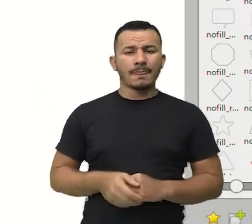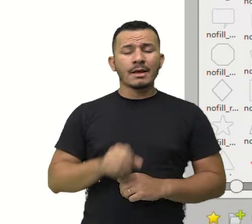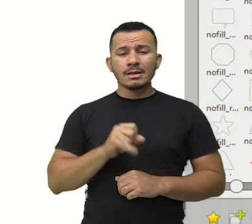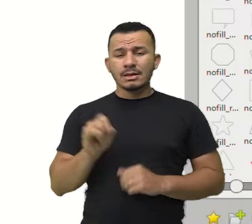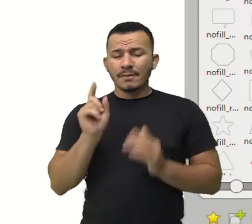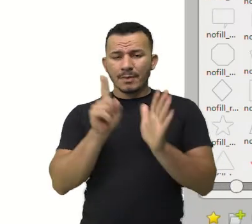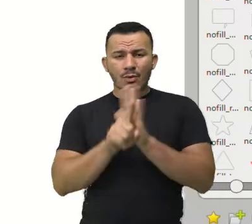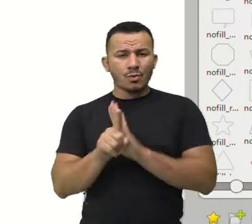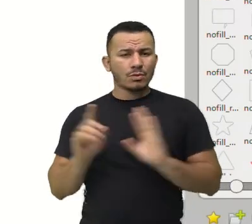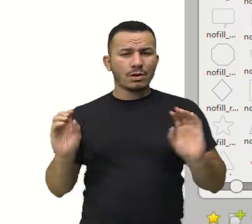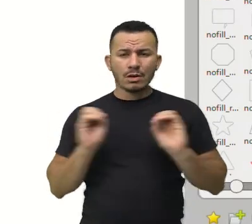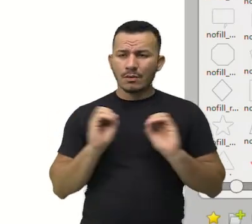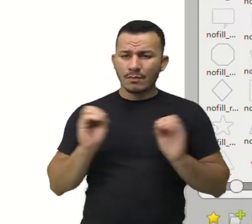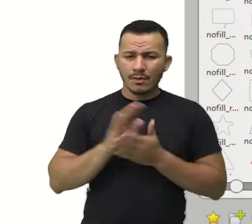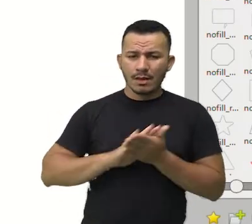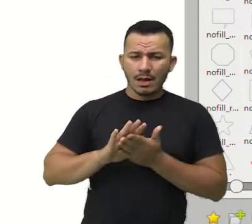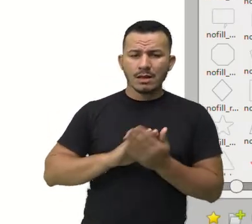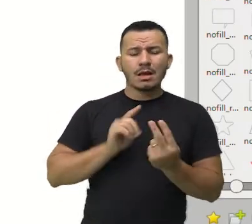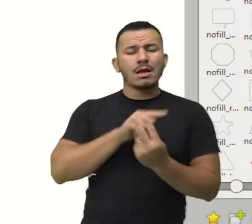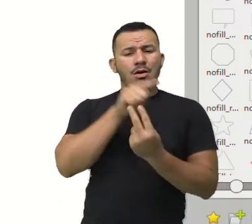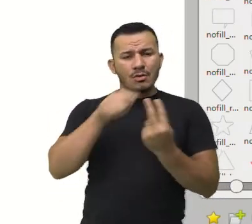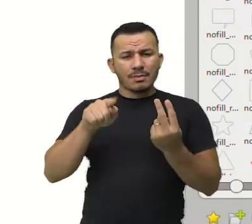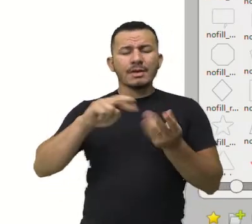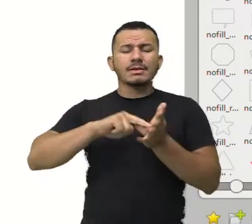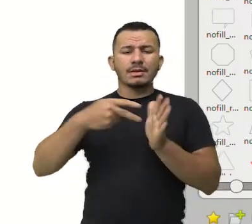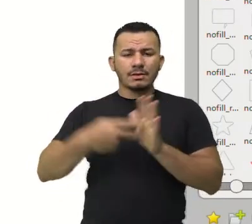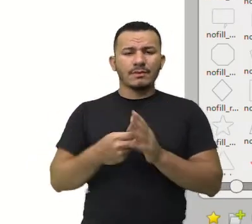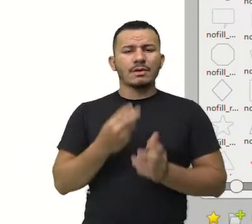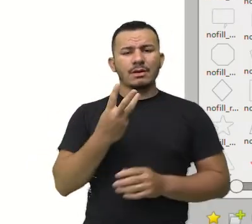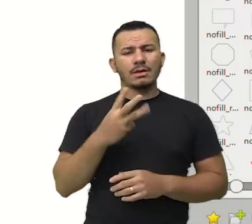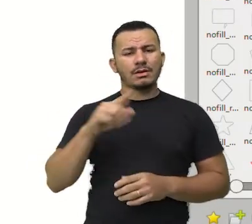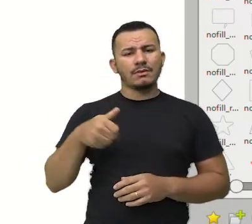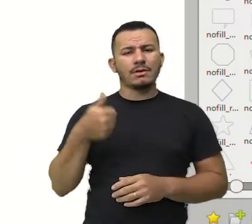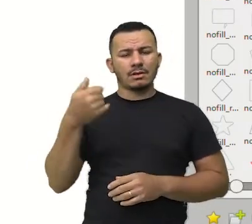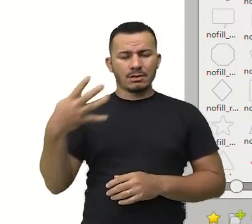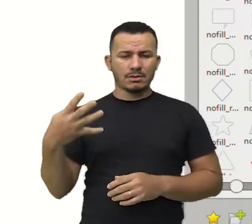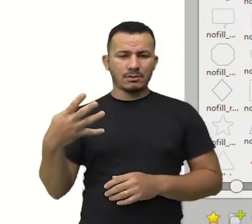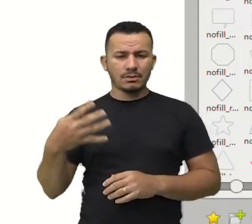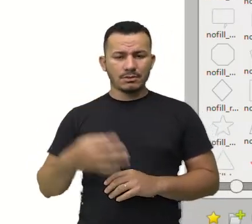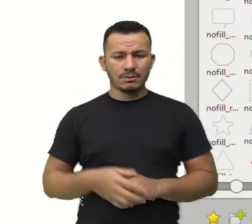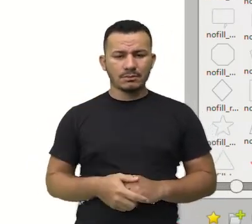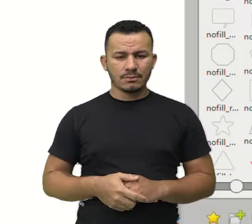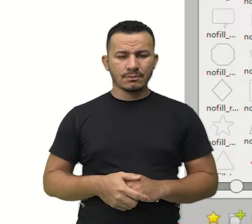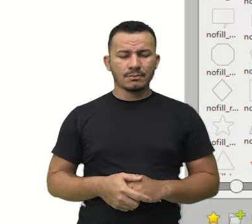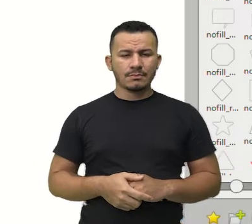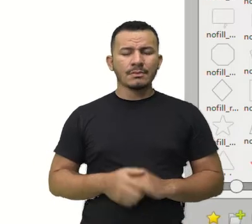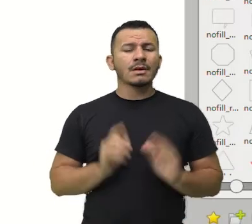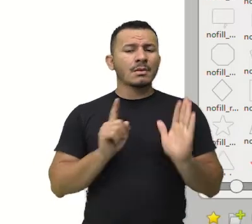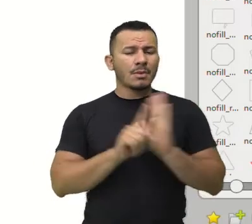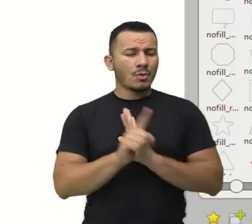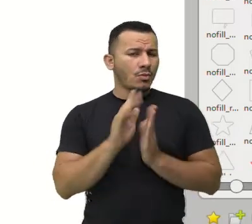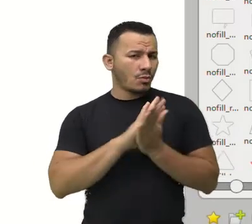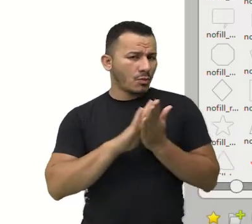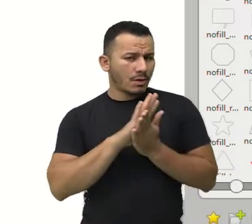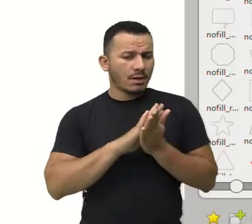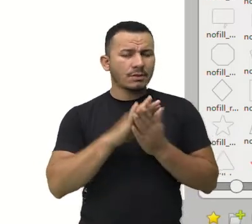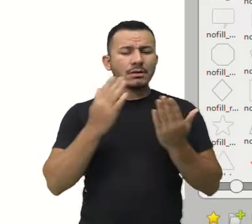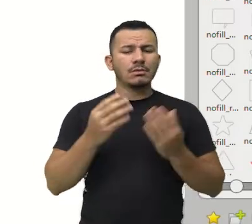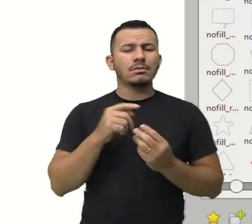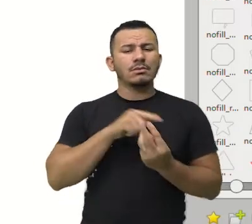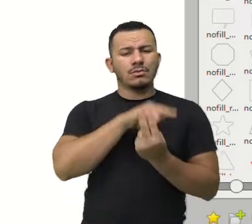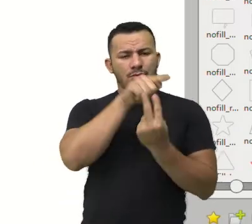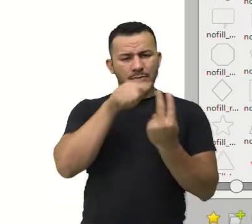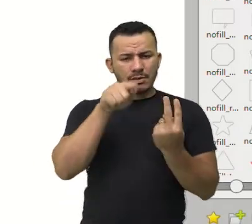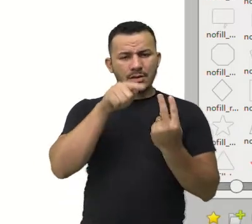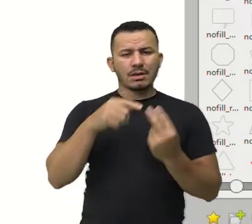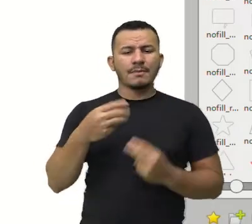Pessoal, é o seguinte, ó, quando a questão não falar nada, considere o π sendo igual a 3,14, tá bom? Como a questão não